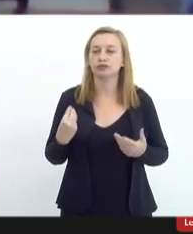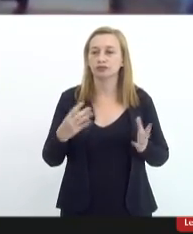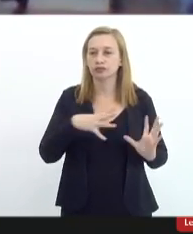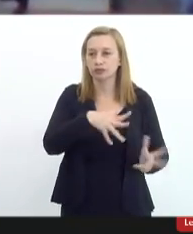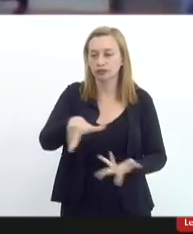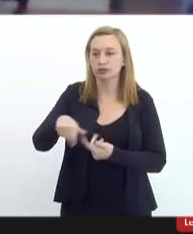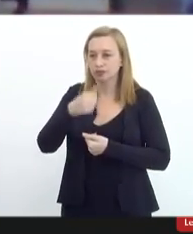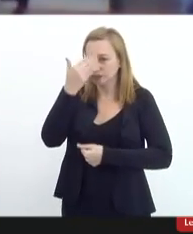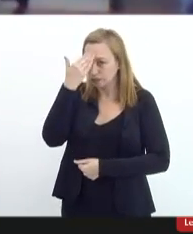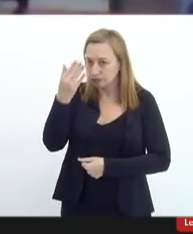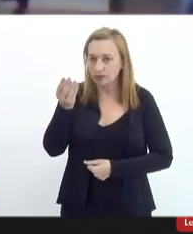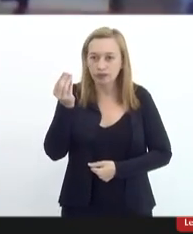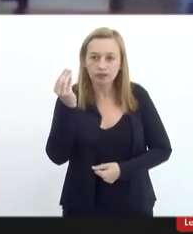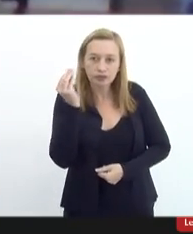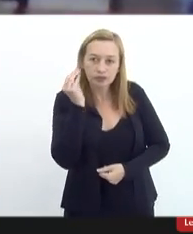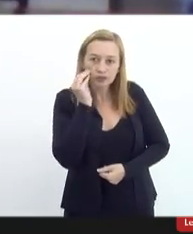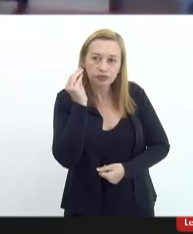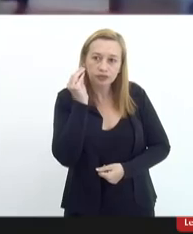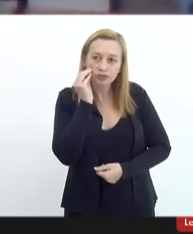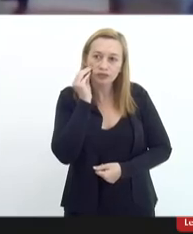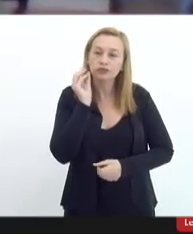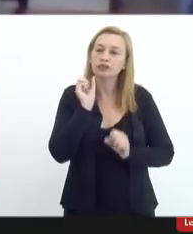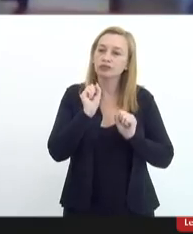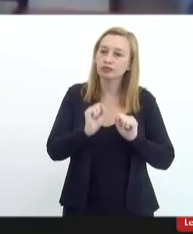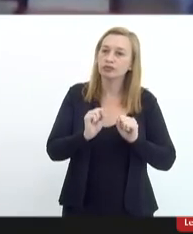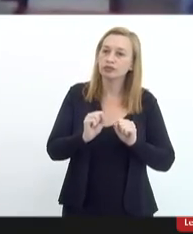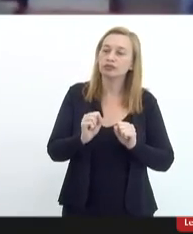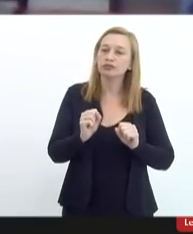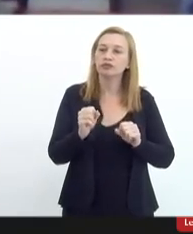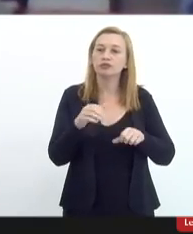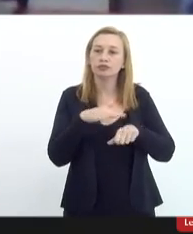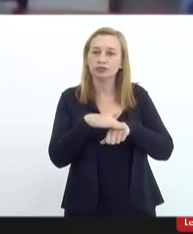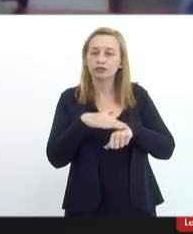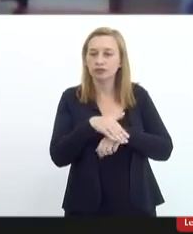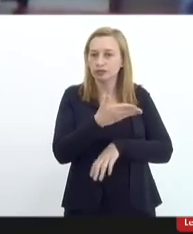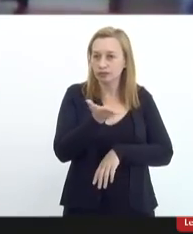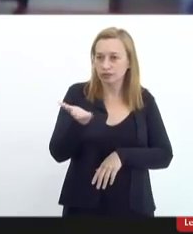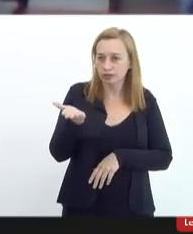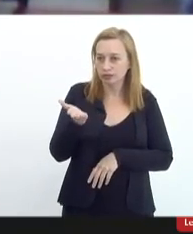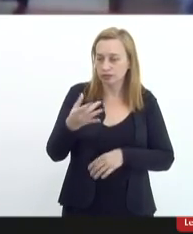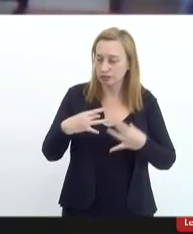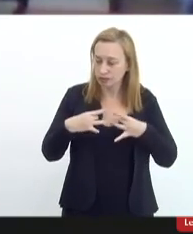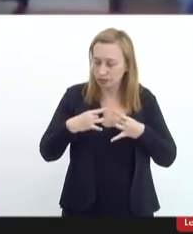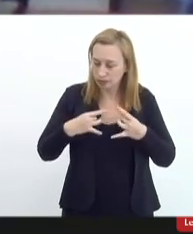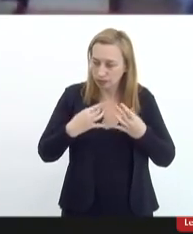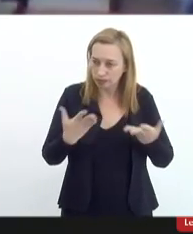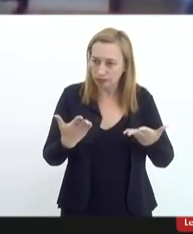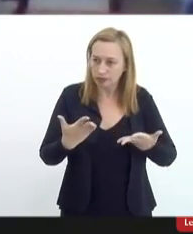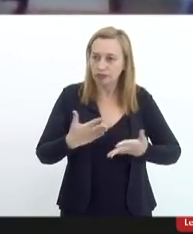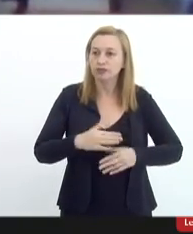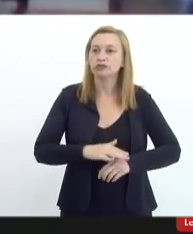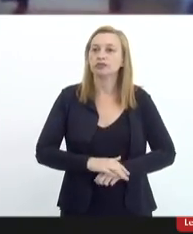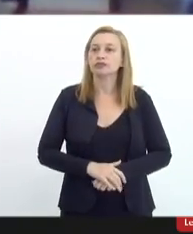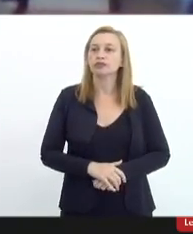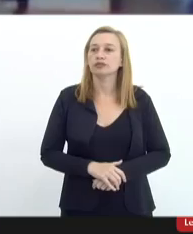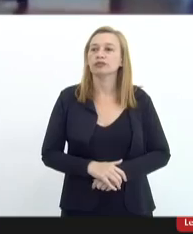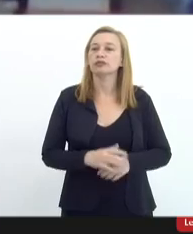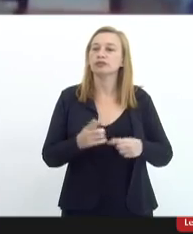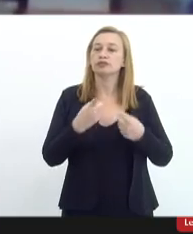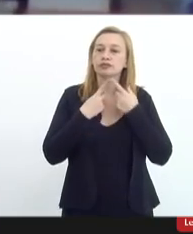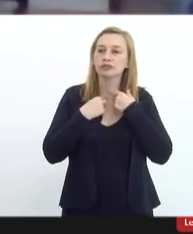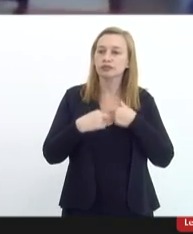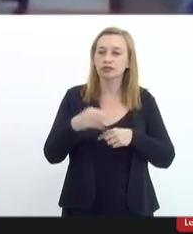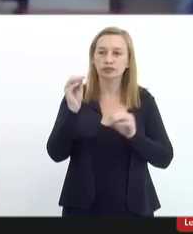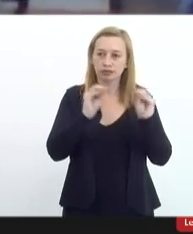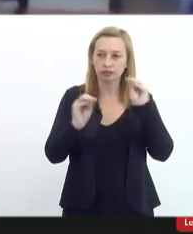Muito obrigada por essa oportunidade de poder trocar ideia com vocês e me coloco inteiramente à disposição para o que desejarem.